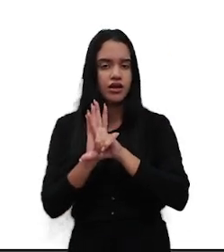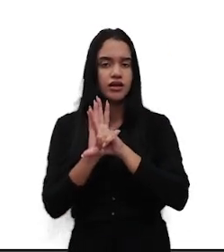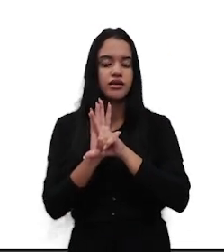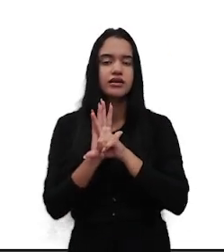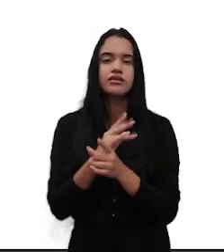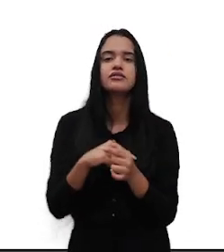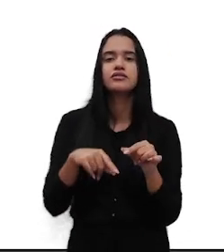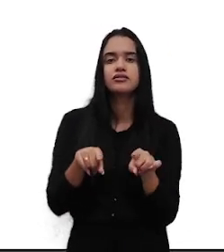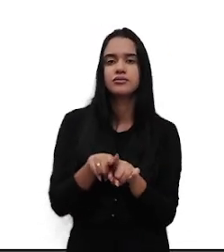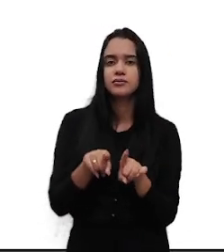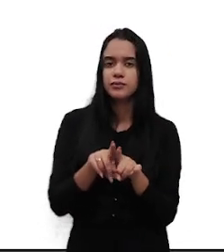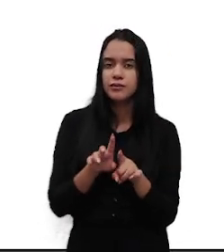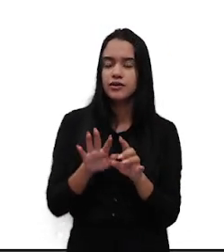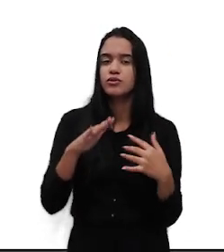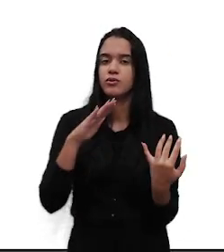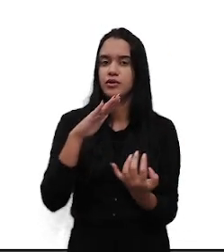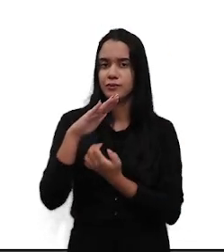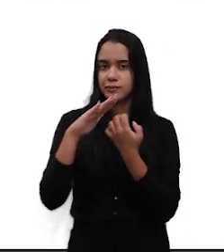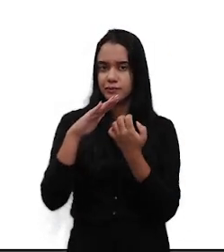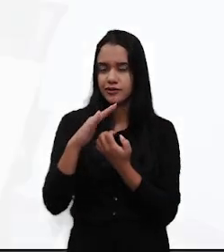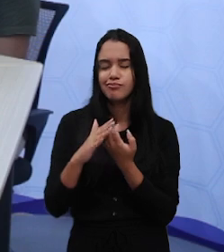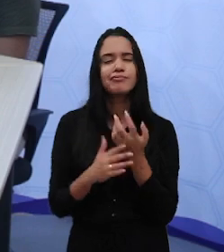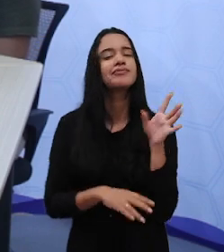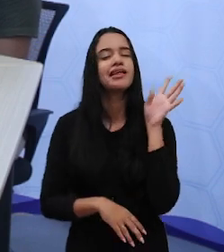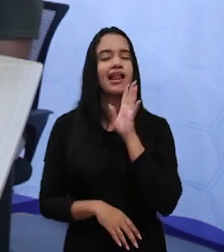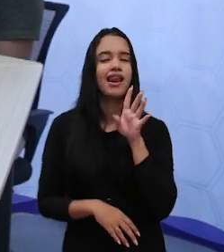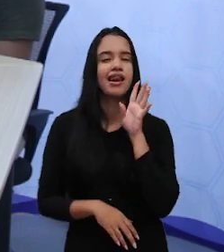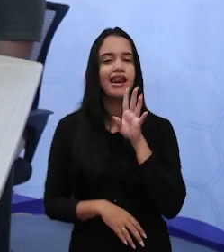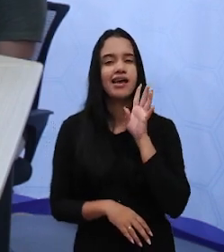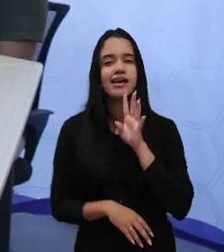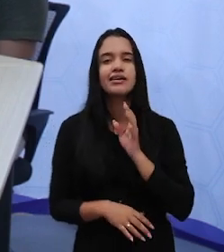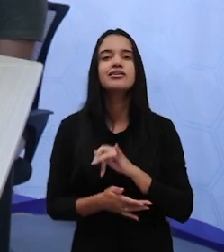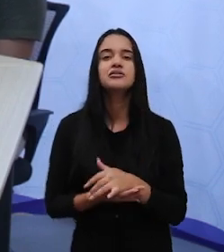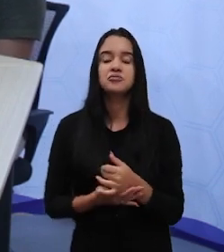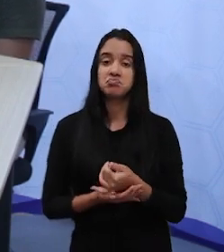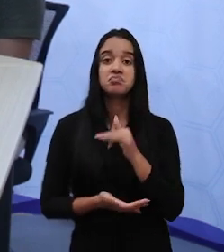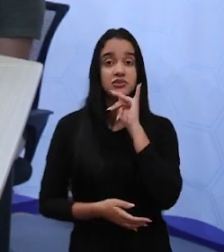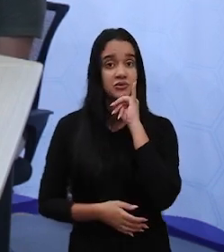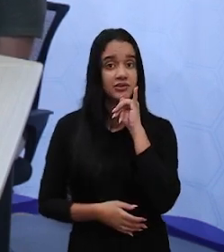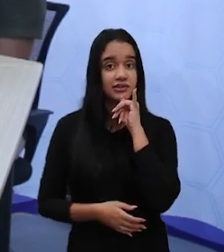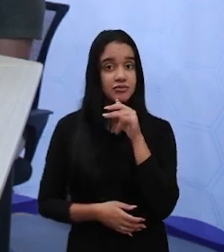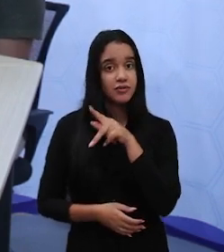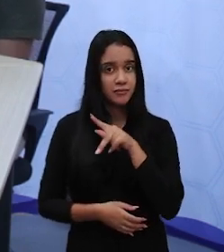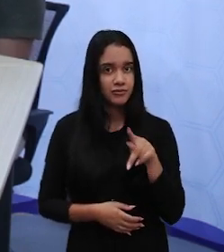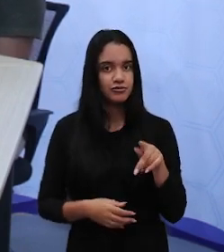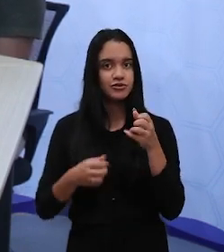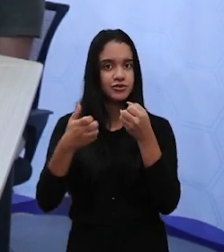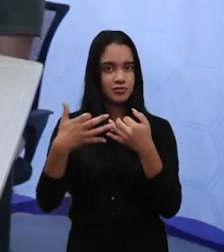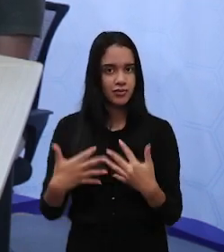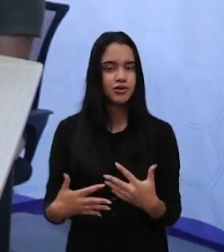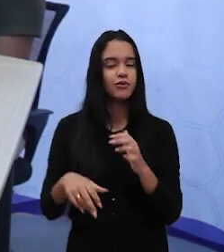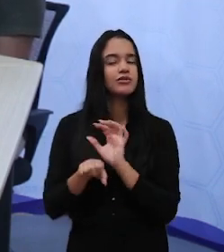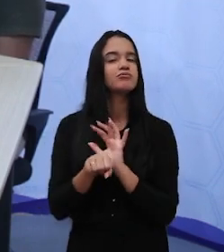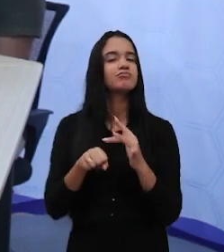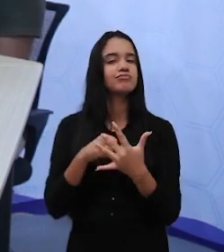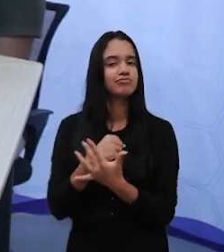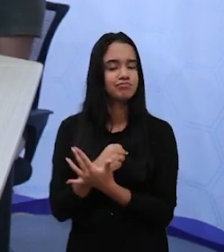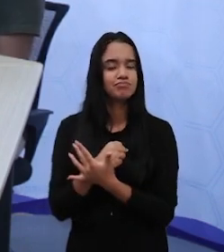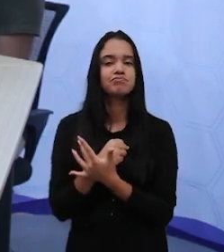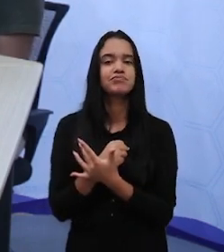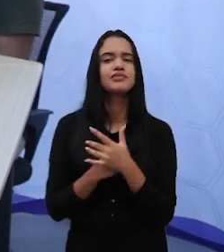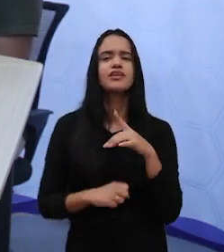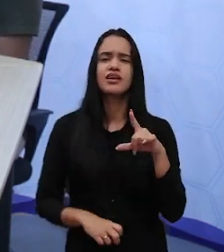um determinado órgão. Bacana, realmente. O exemplo que a professora trouxe da pandemia foi fantástico, porque